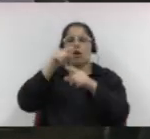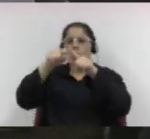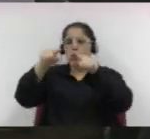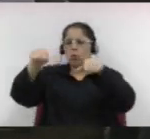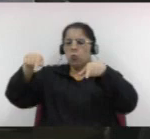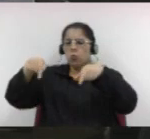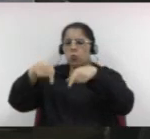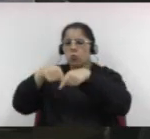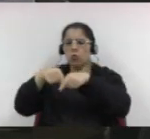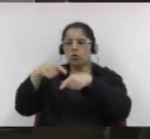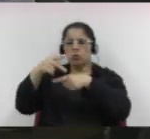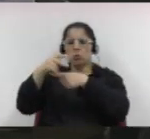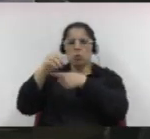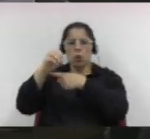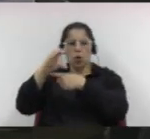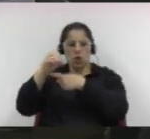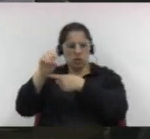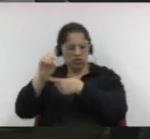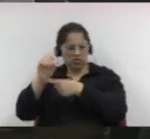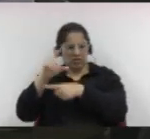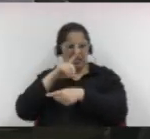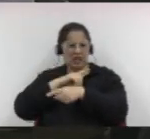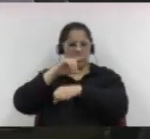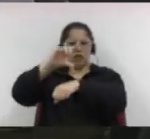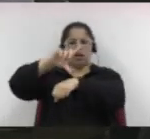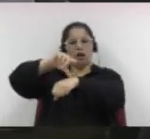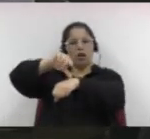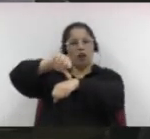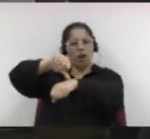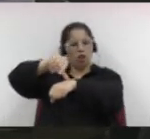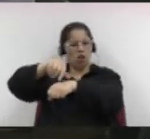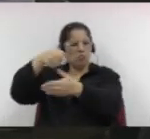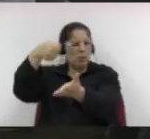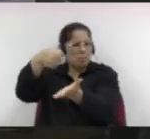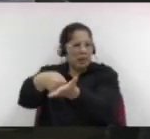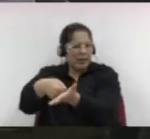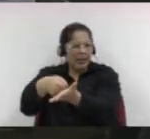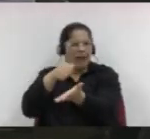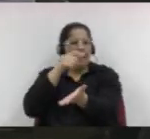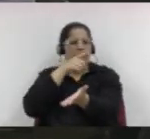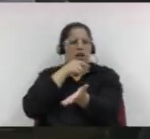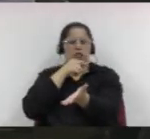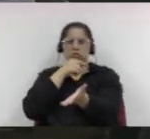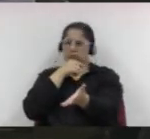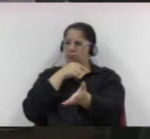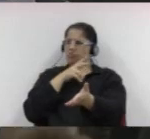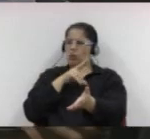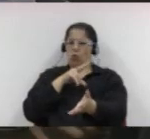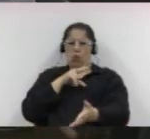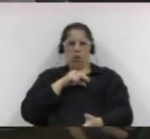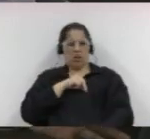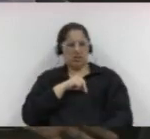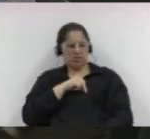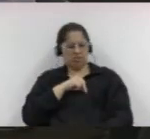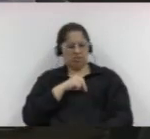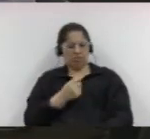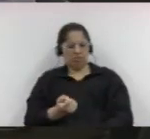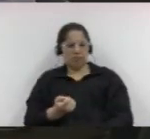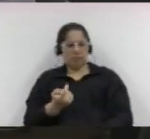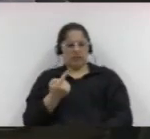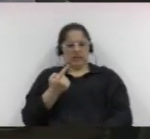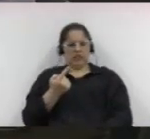ter relógio em cada chácara para cobrar. Eu fico pensando, pode até cobrar,